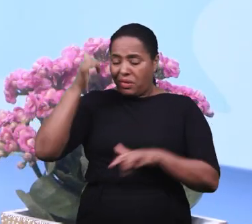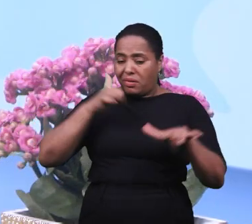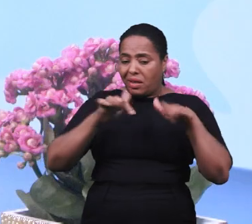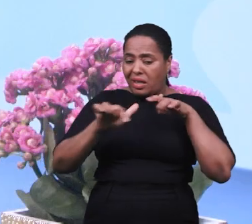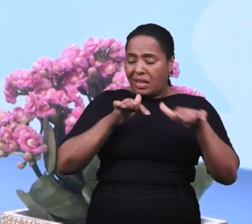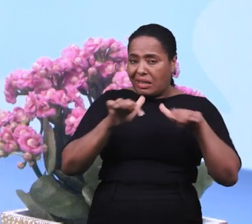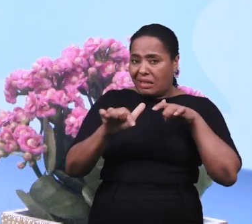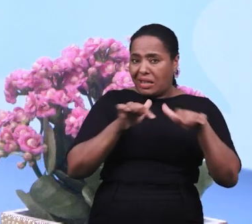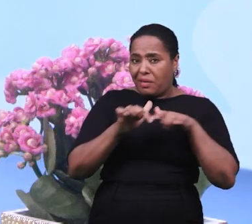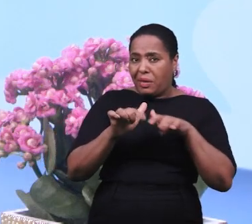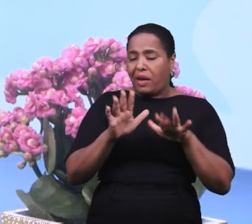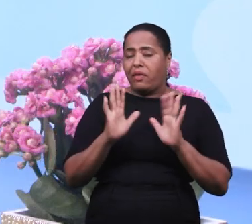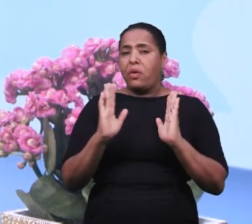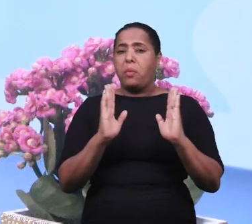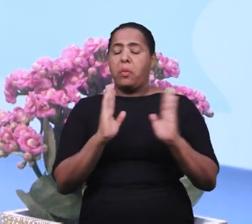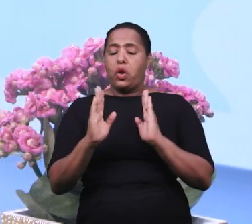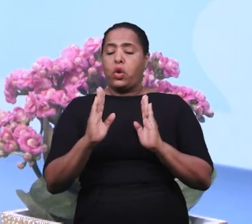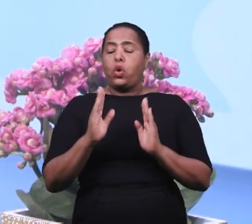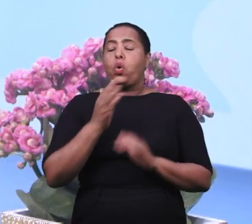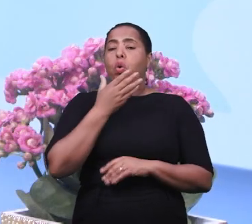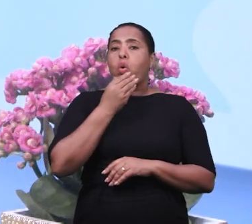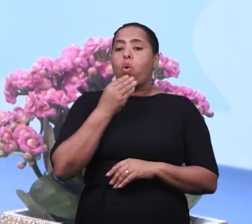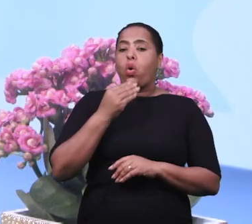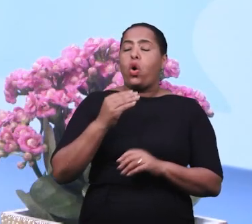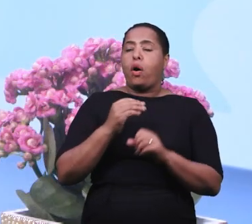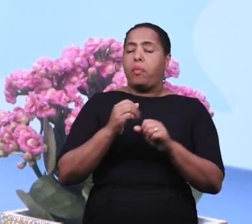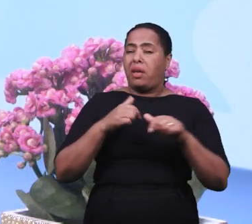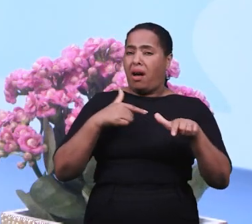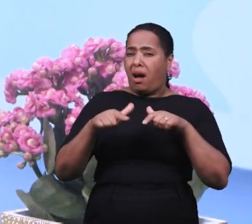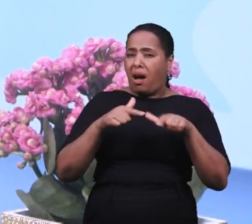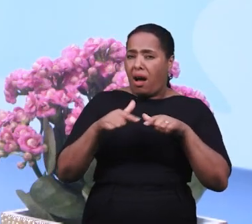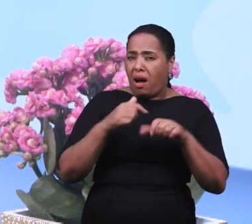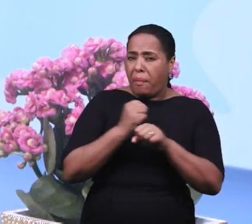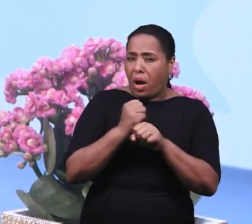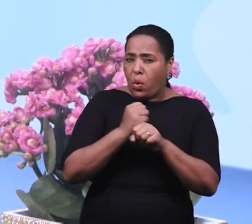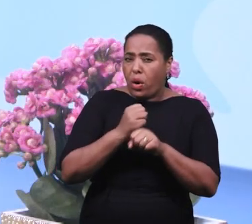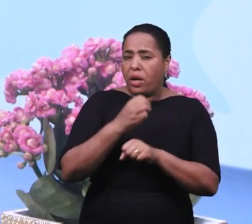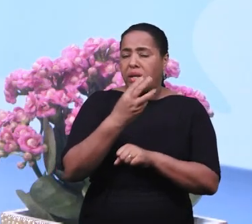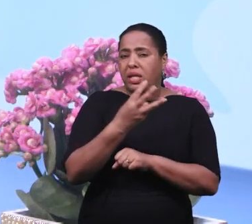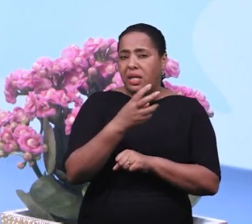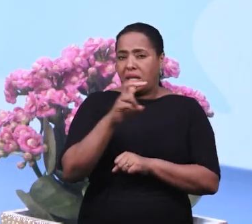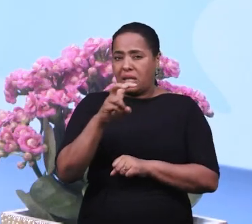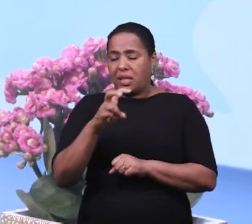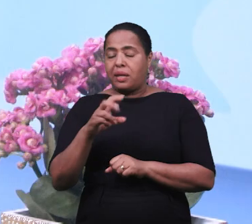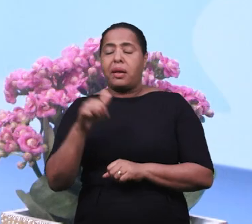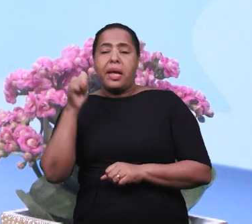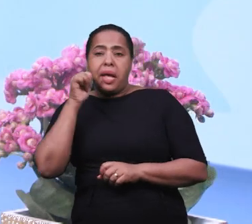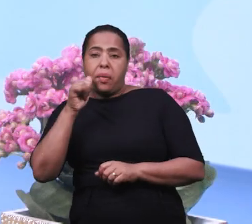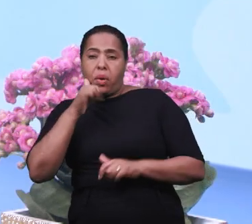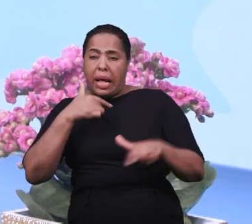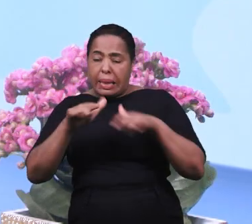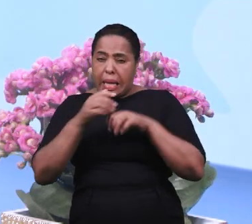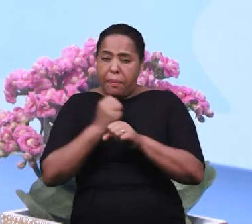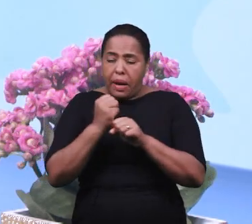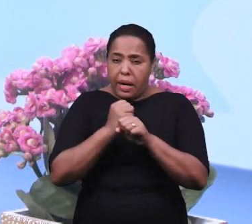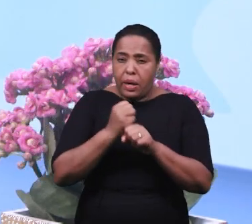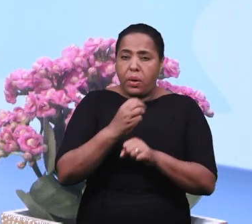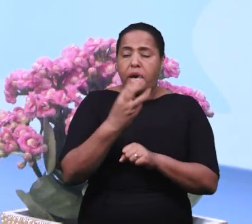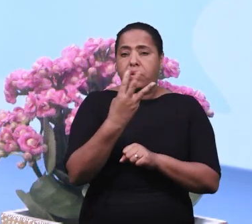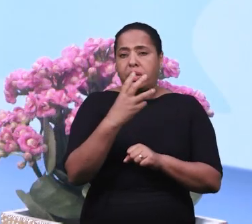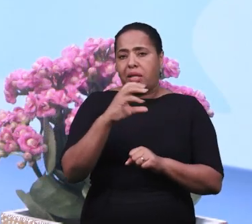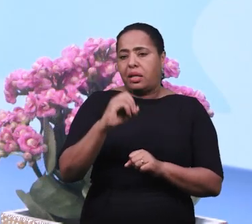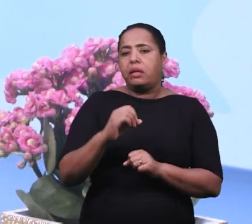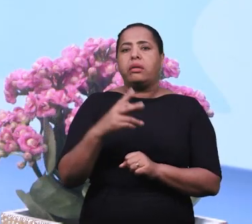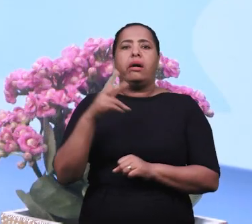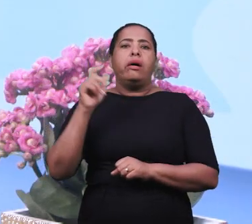ela atingia o tempo, o homem 35 anos de trabalho, de contribuição, e a mulher 30 anos, independente da idade. Se tivesse com 50 anos,